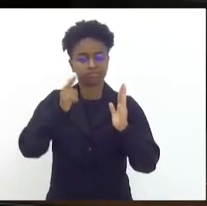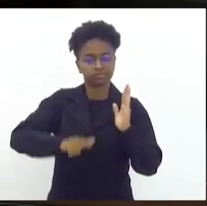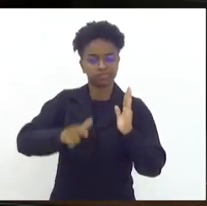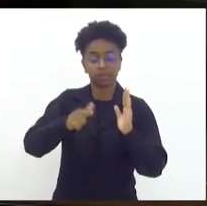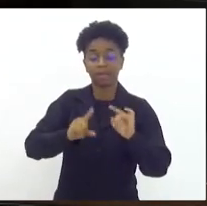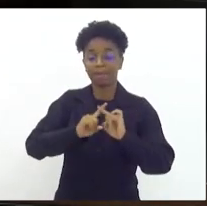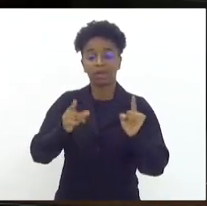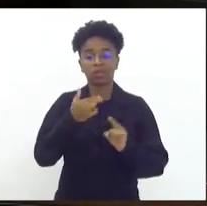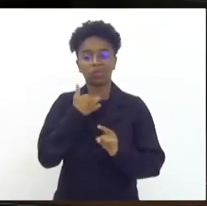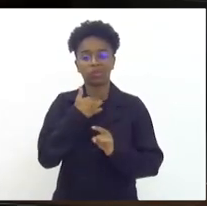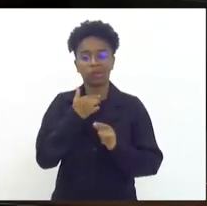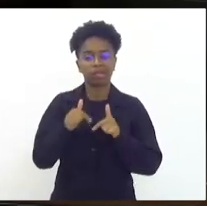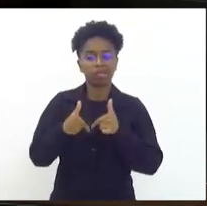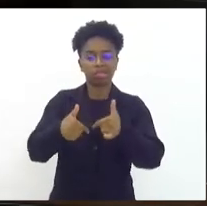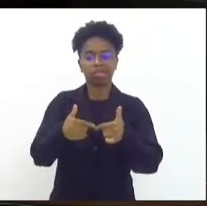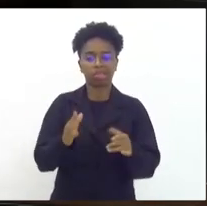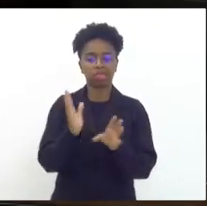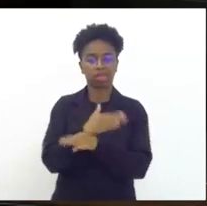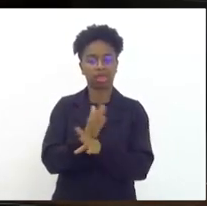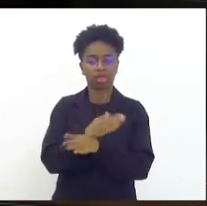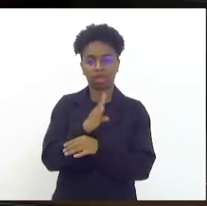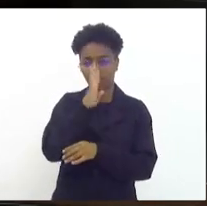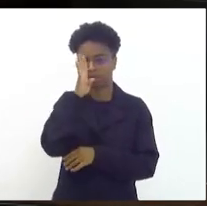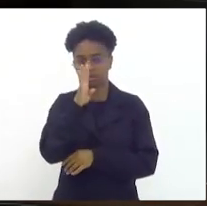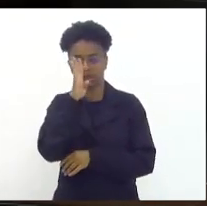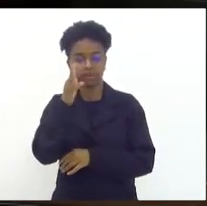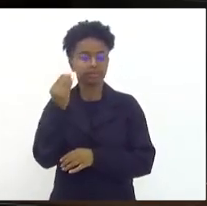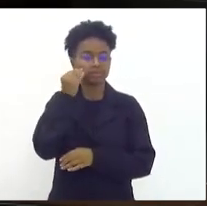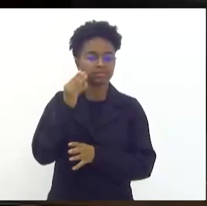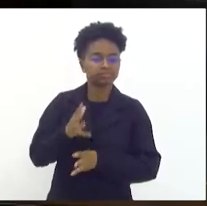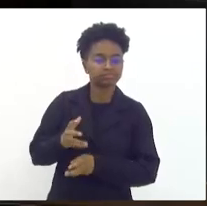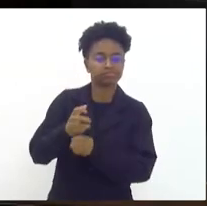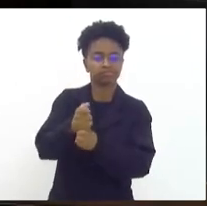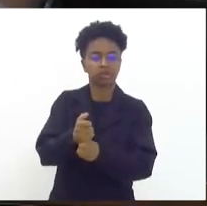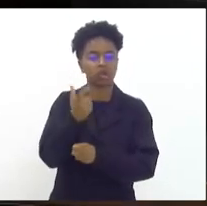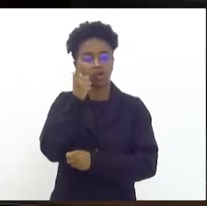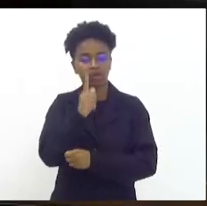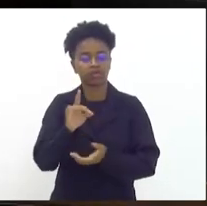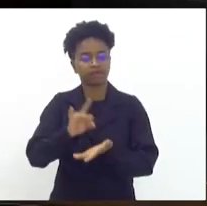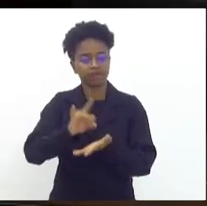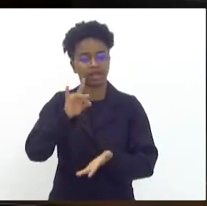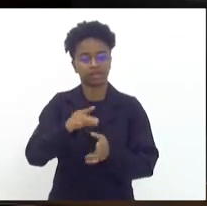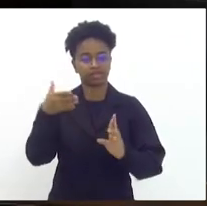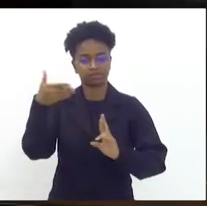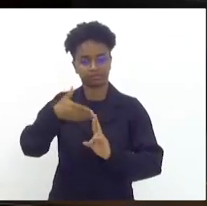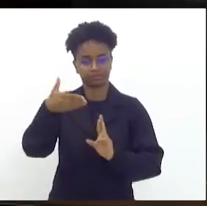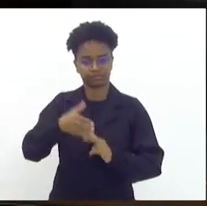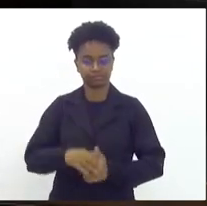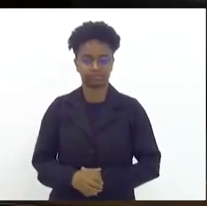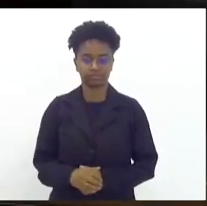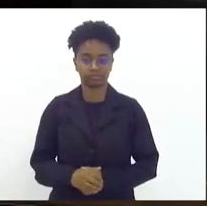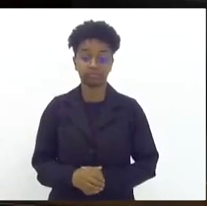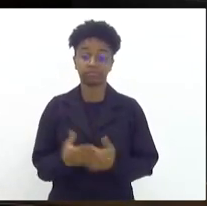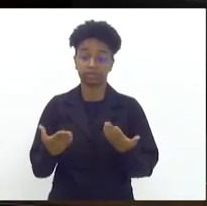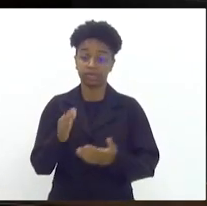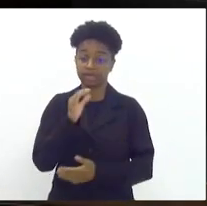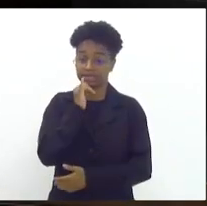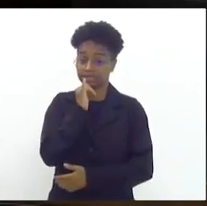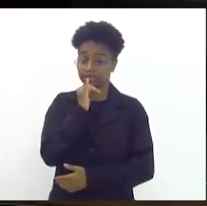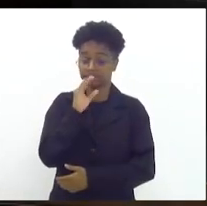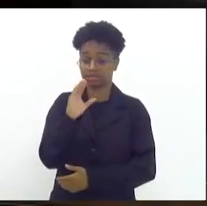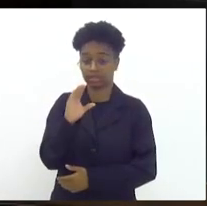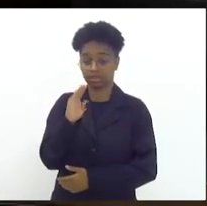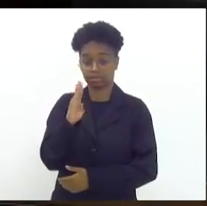no escuro como é o caso desse cálculo para garantir um cenário de referência a CBS por exemplo